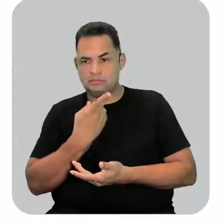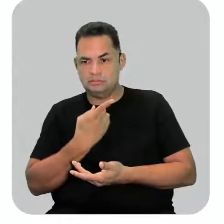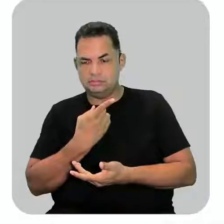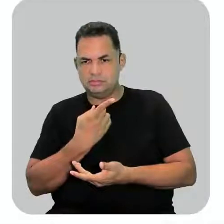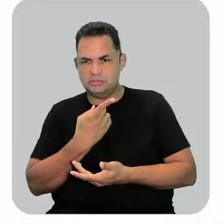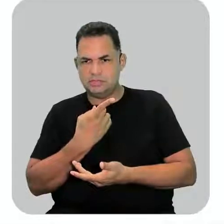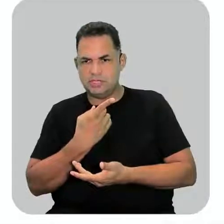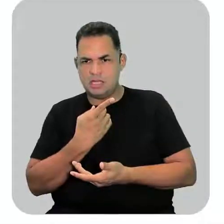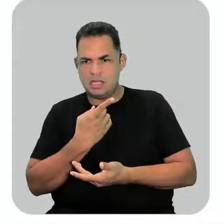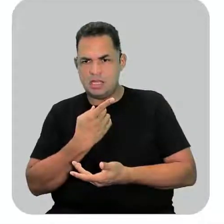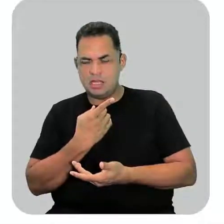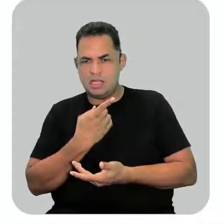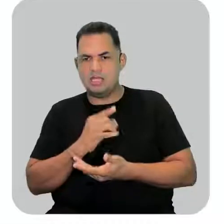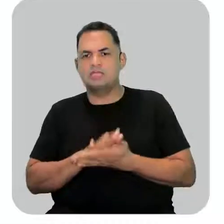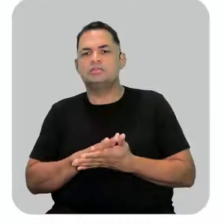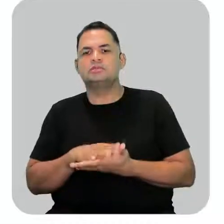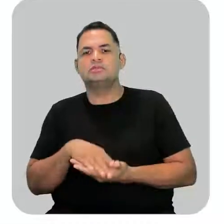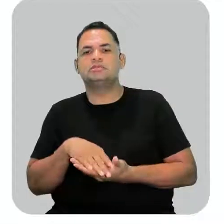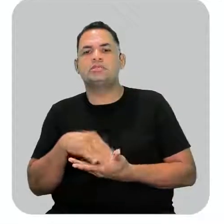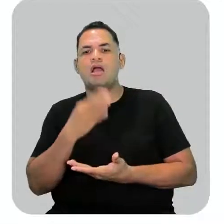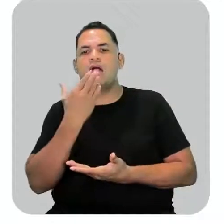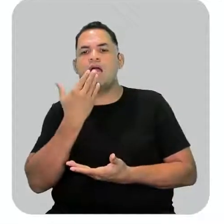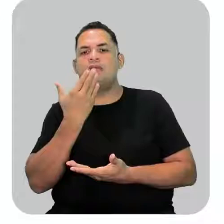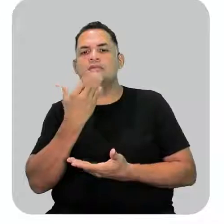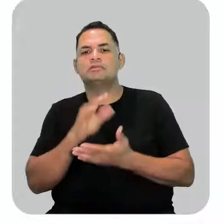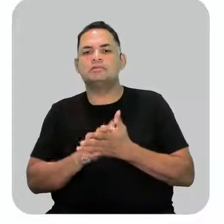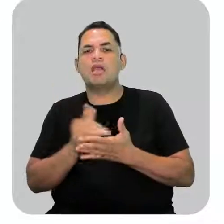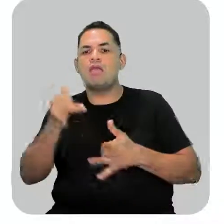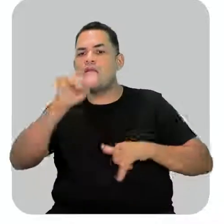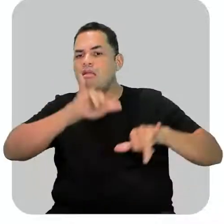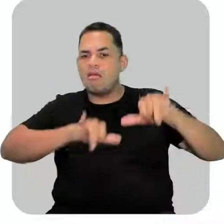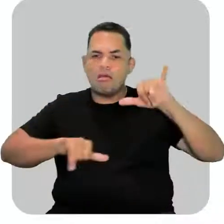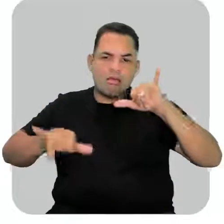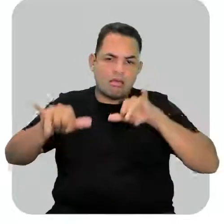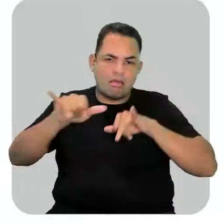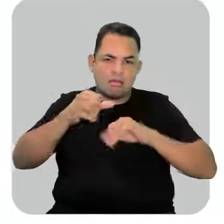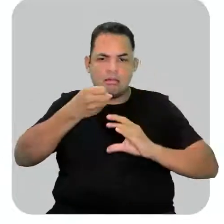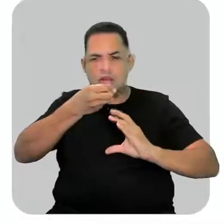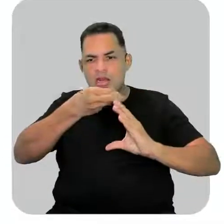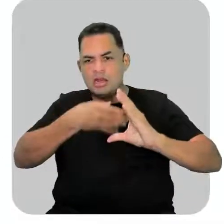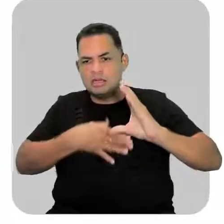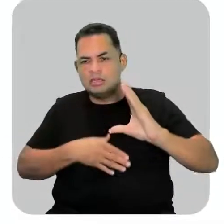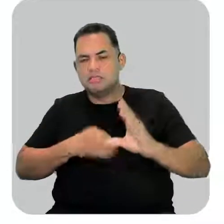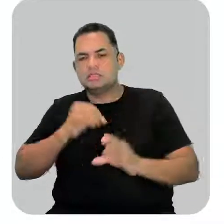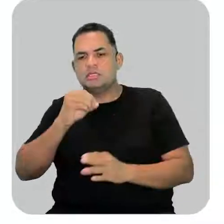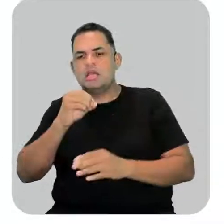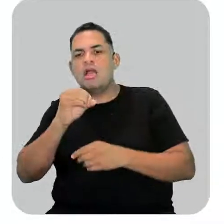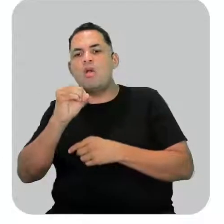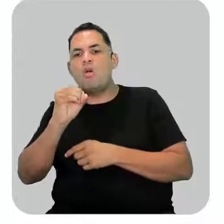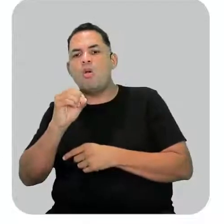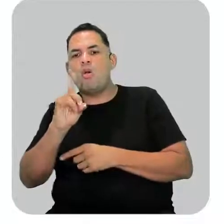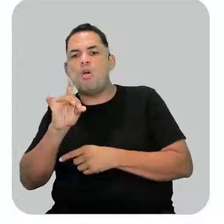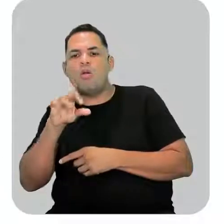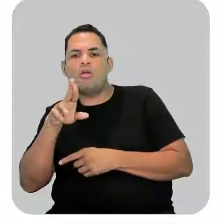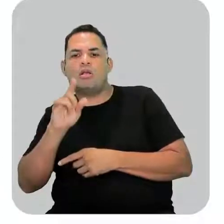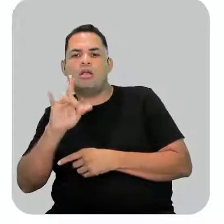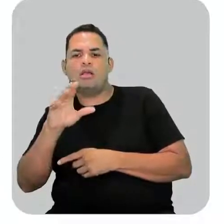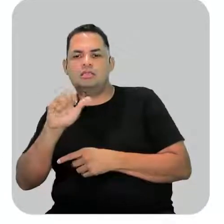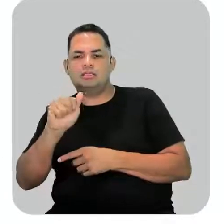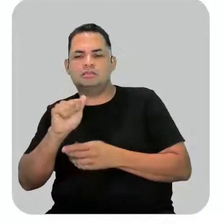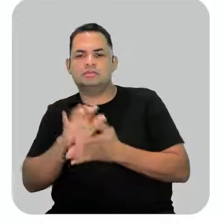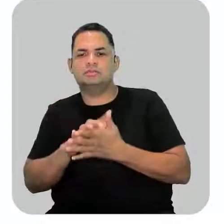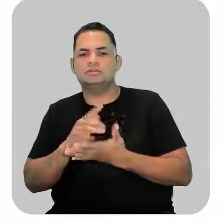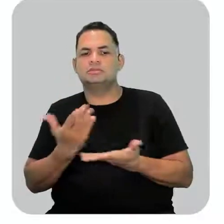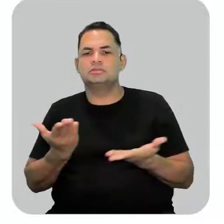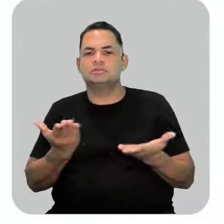eles apresentam dentro da sua composição elementos químicos, funções orgânicas, e nós já ingerimos naturalmente.